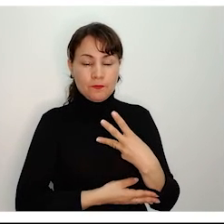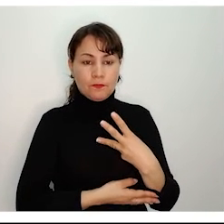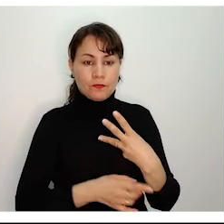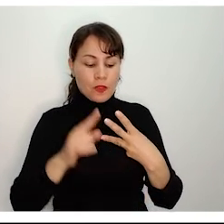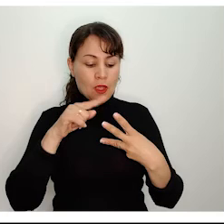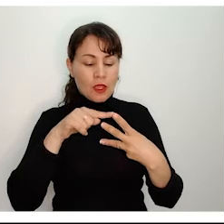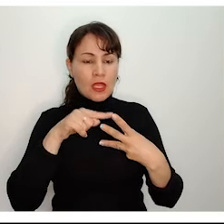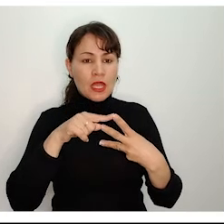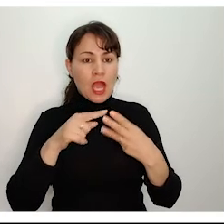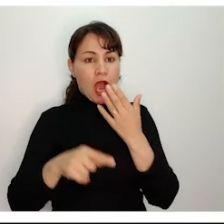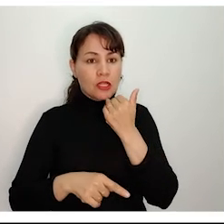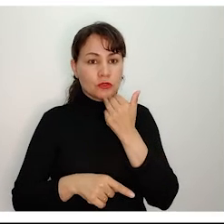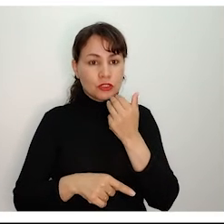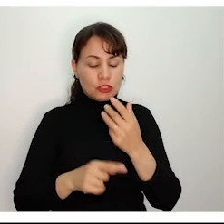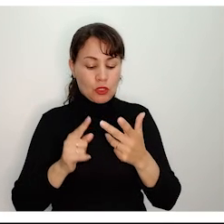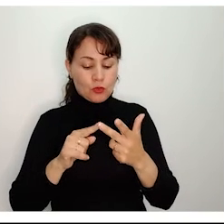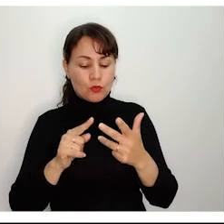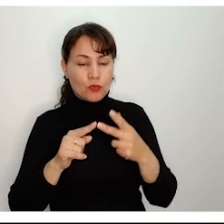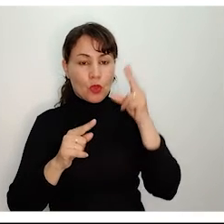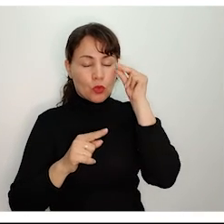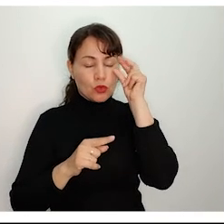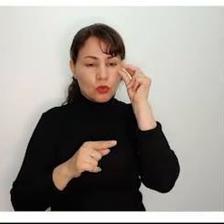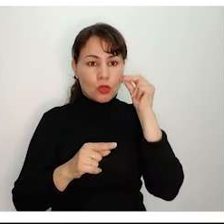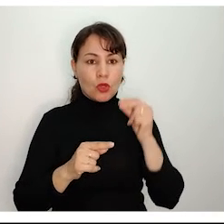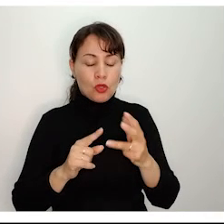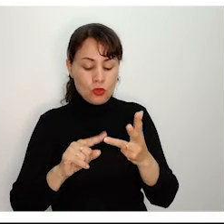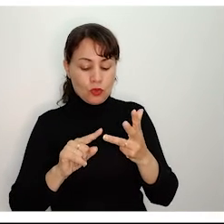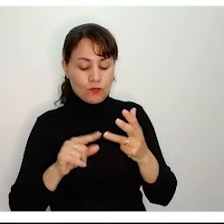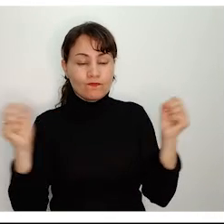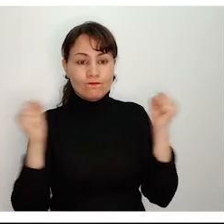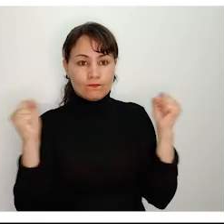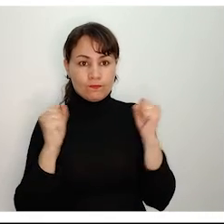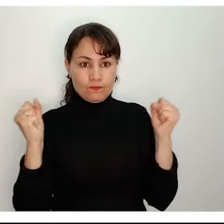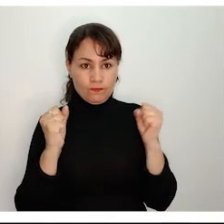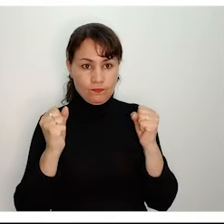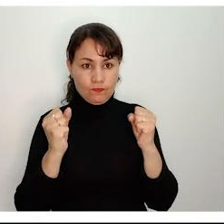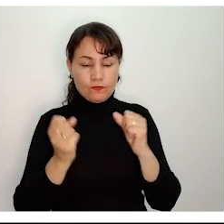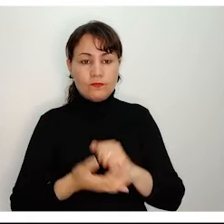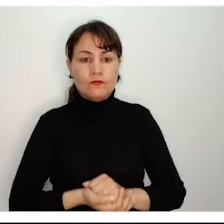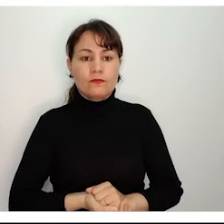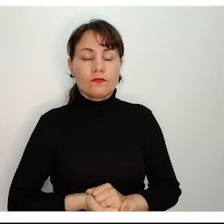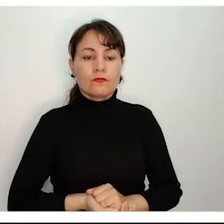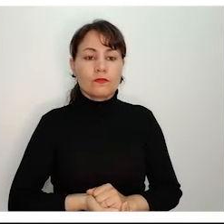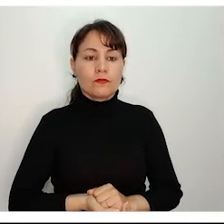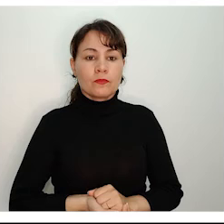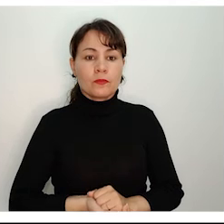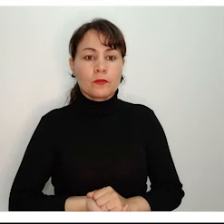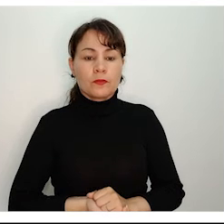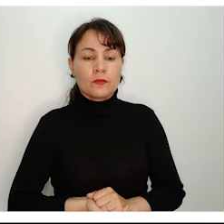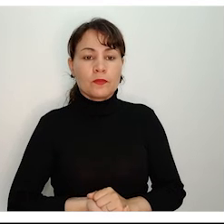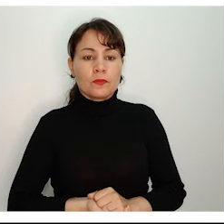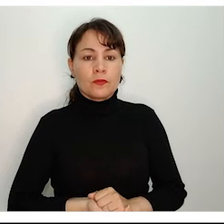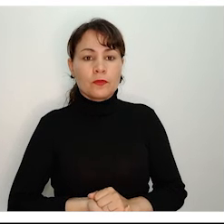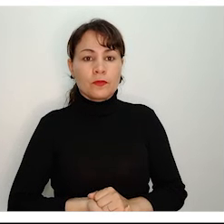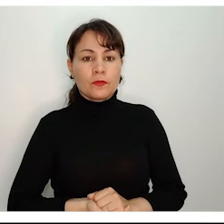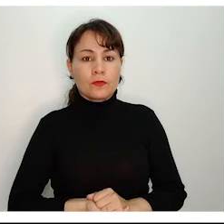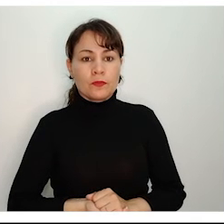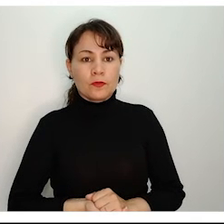de 3: a nutrição, o sono e o exercício físico.